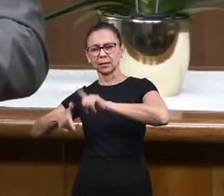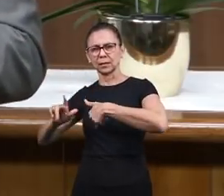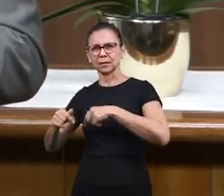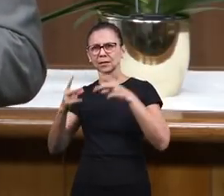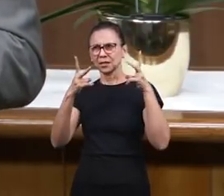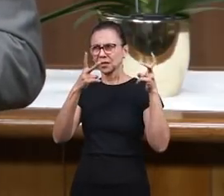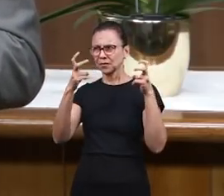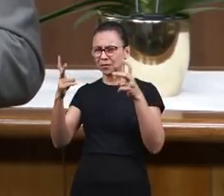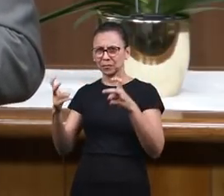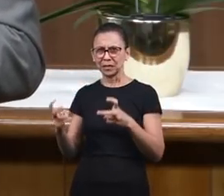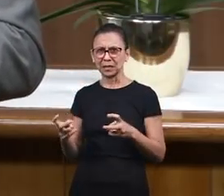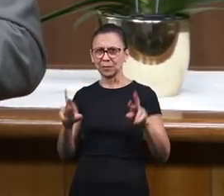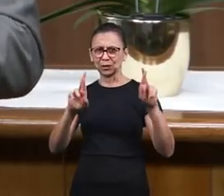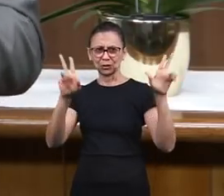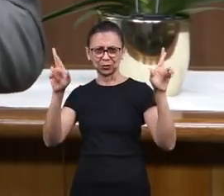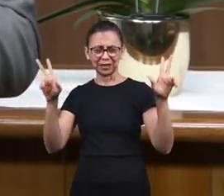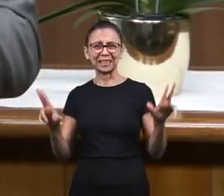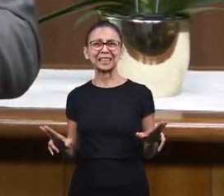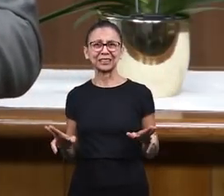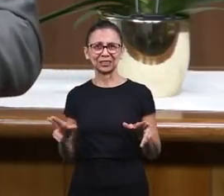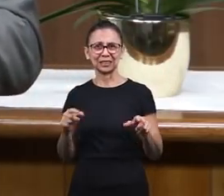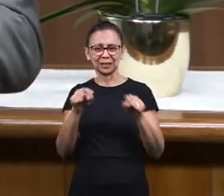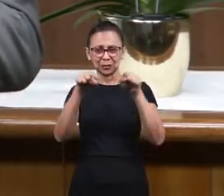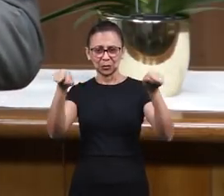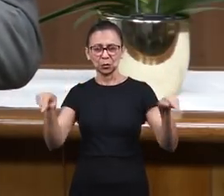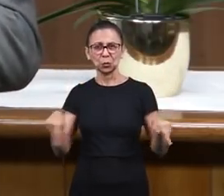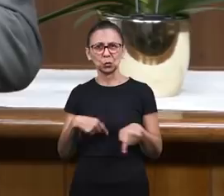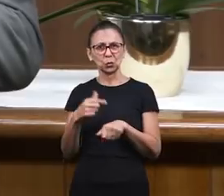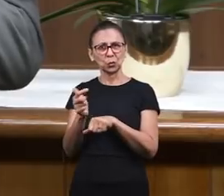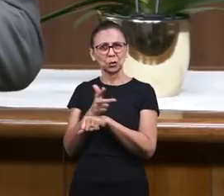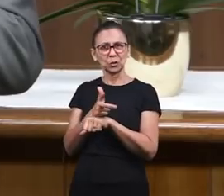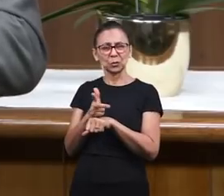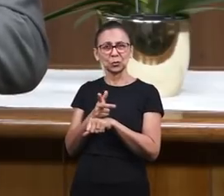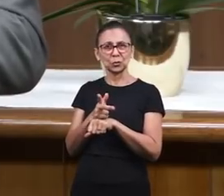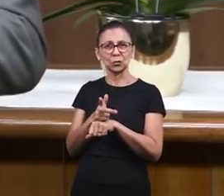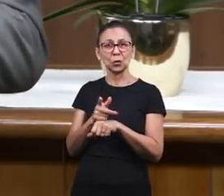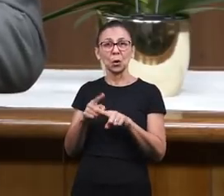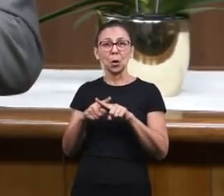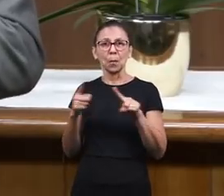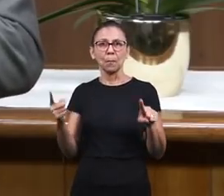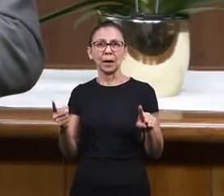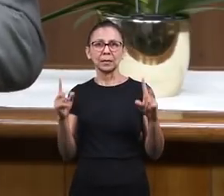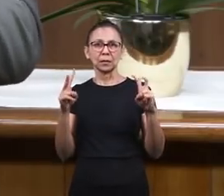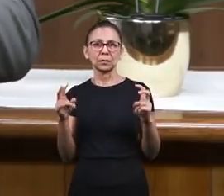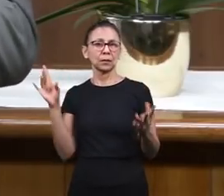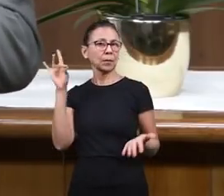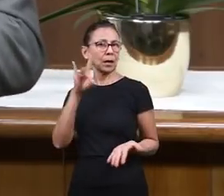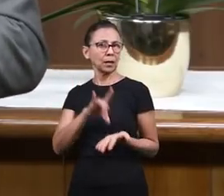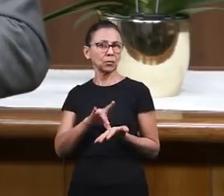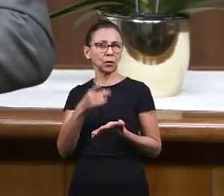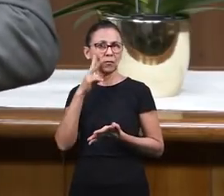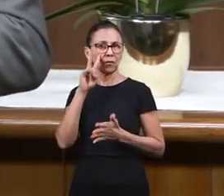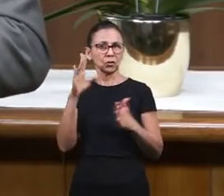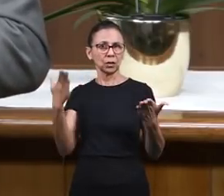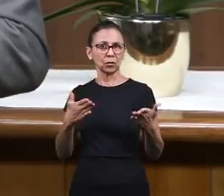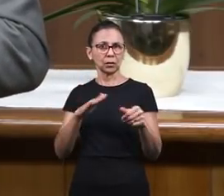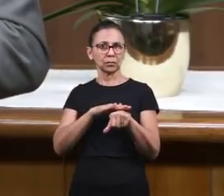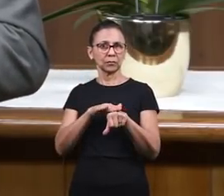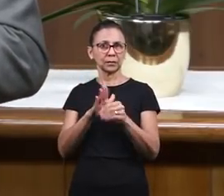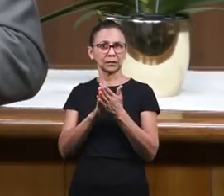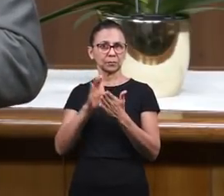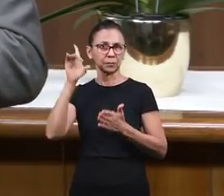cenário um pouco diferente do habitual, mas não tem problema, é um tema extremamente atual. Assista agora ao